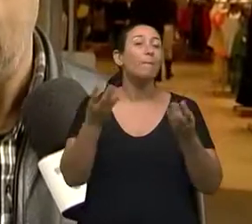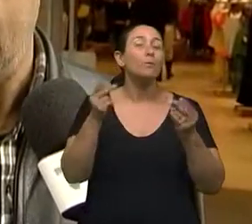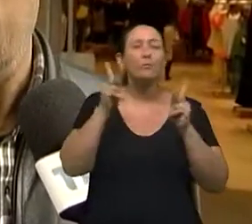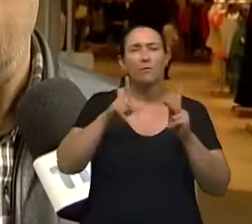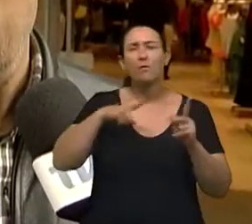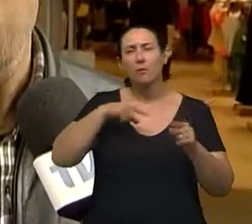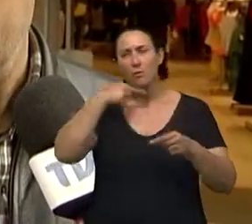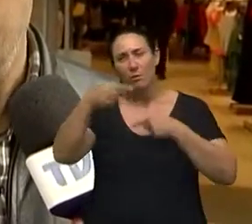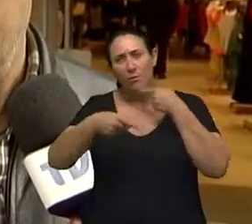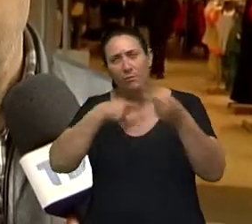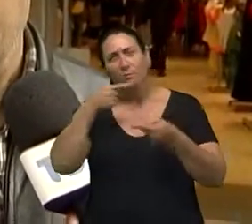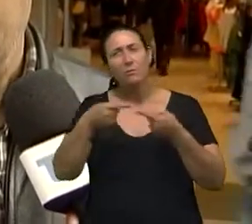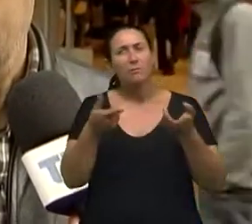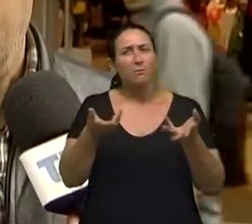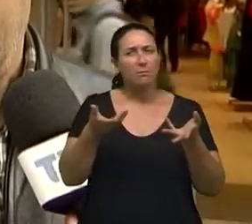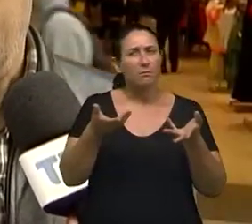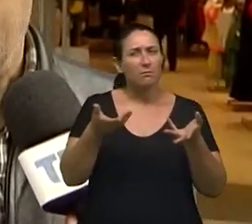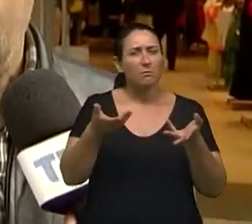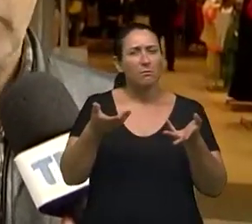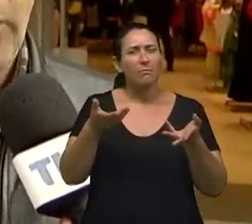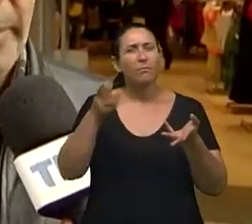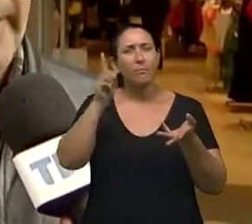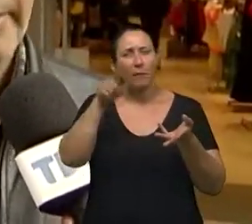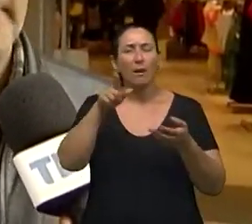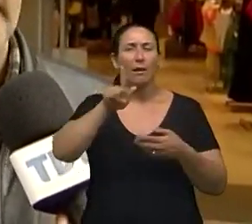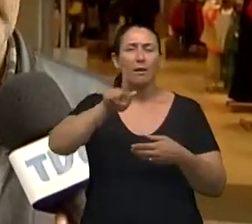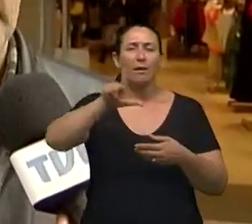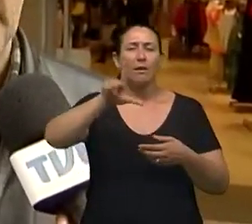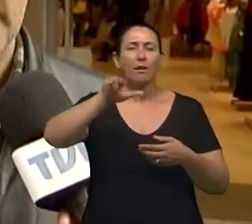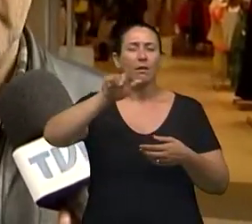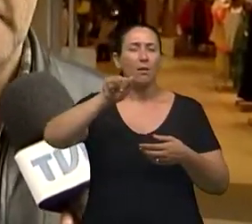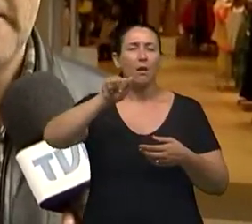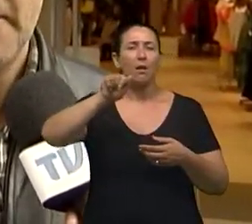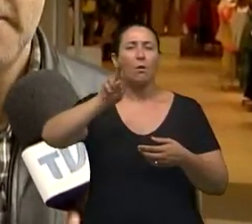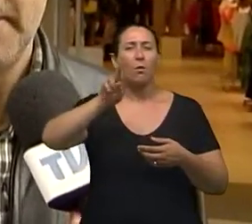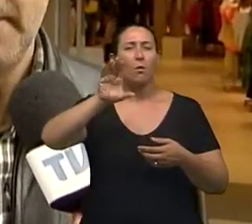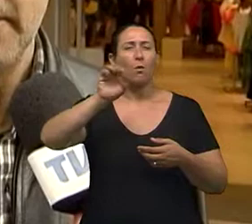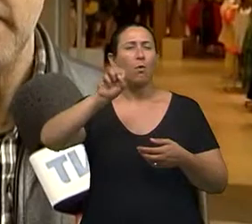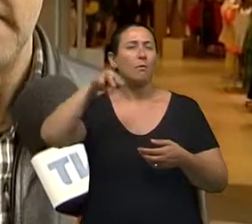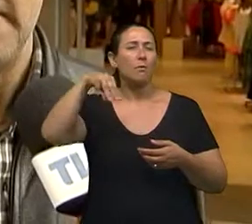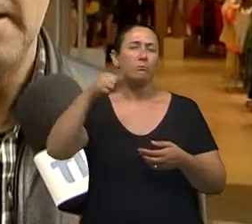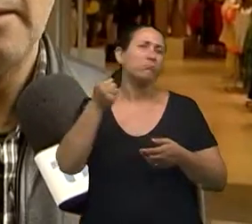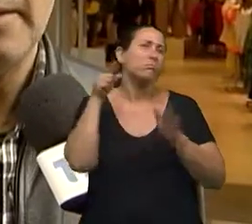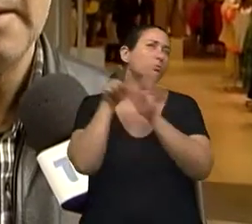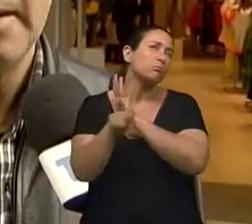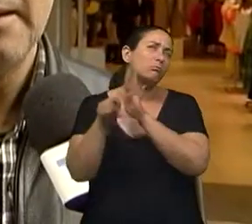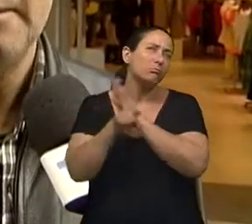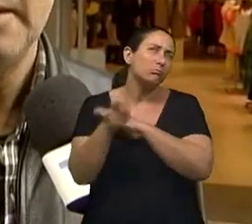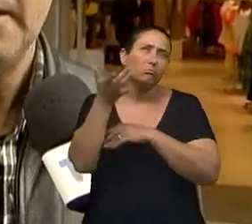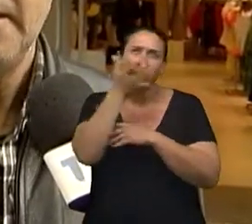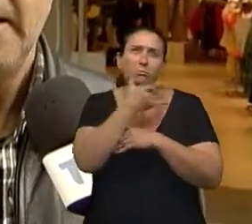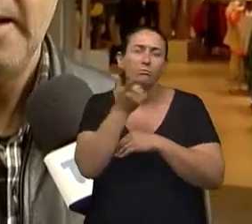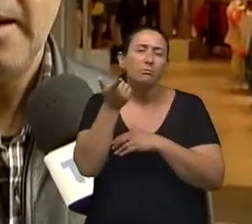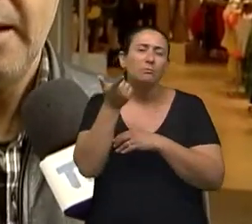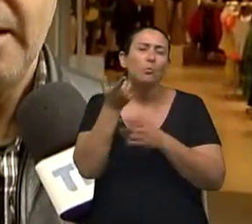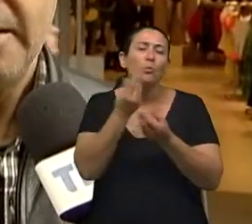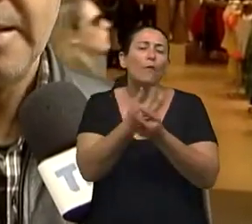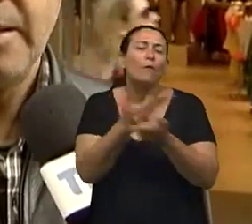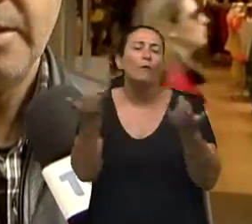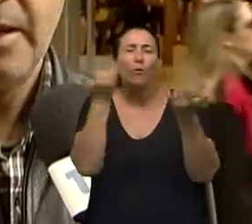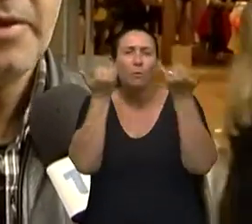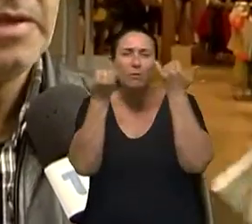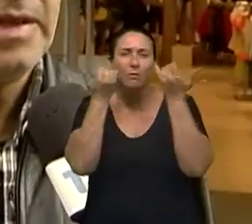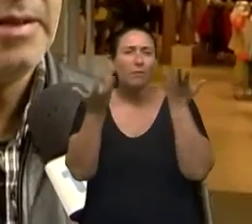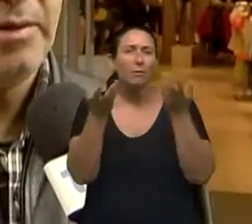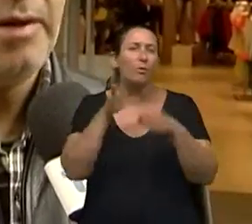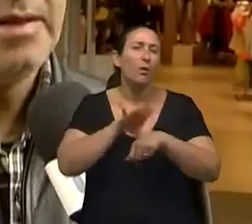dúvida com relação a isso, a glaucoma, né? Então, esse tipo de pergunta assim, que a gente vai fazer, se